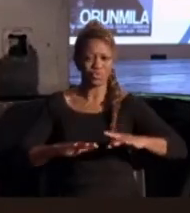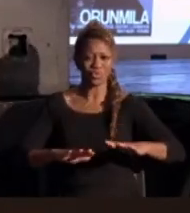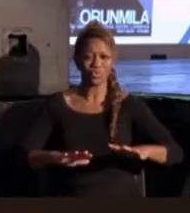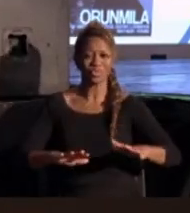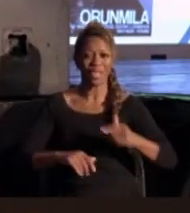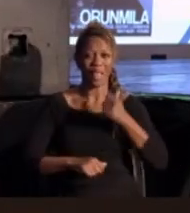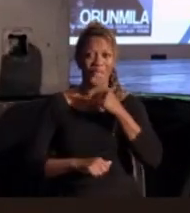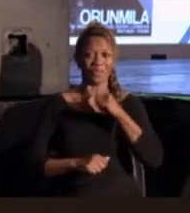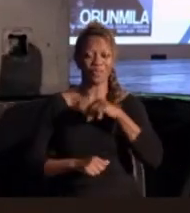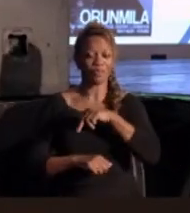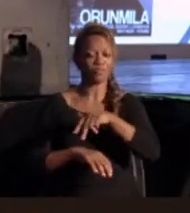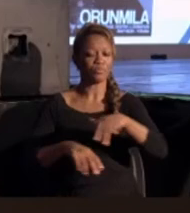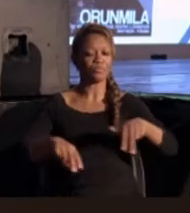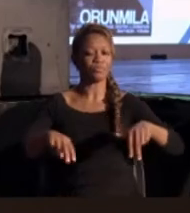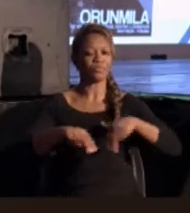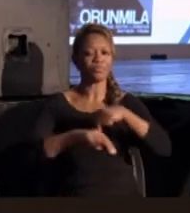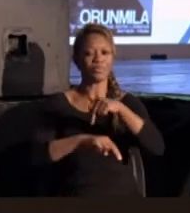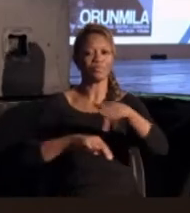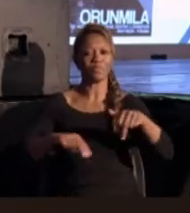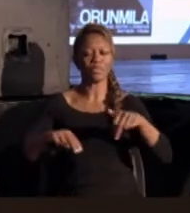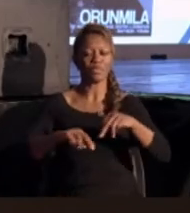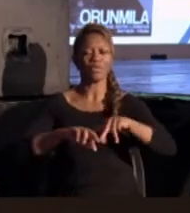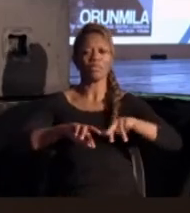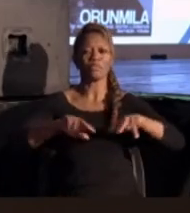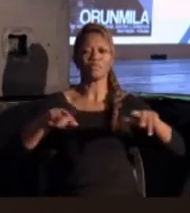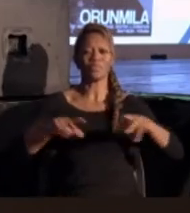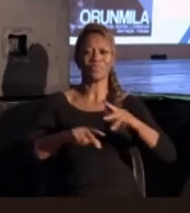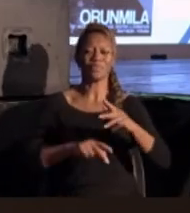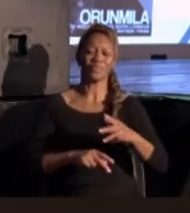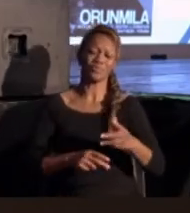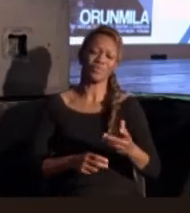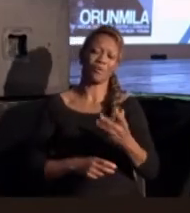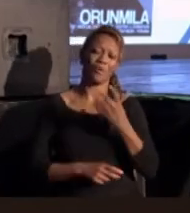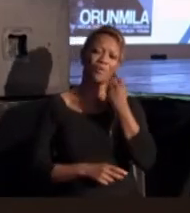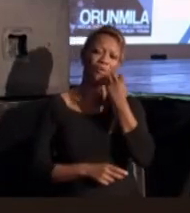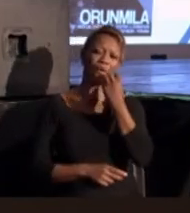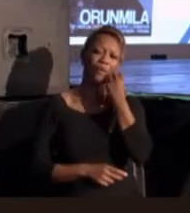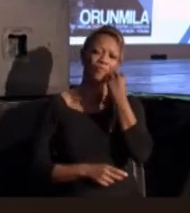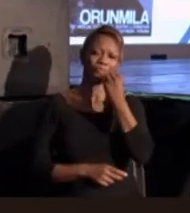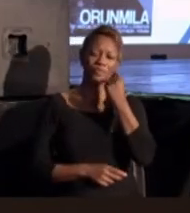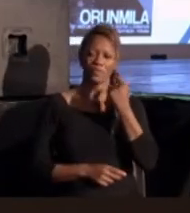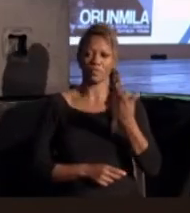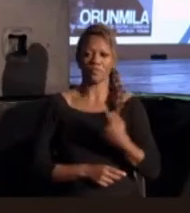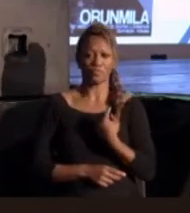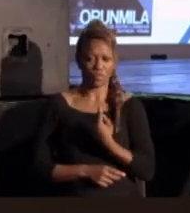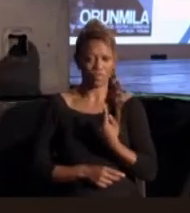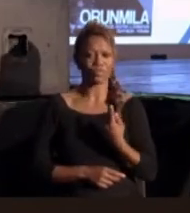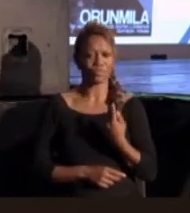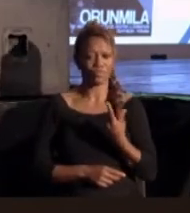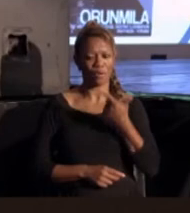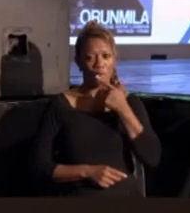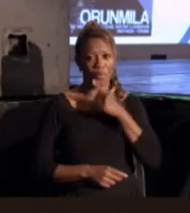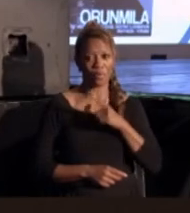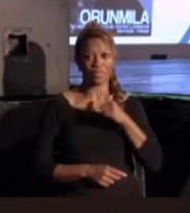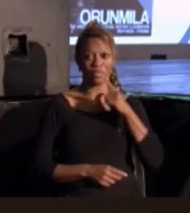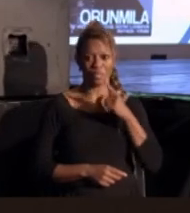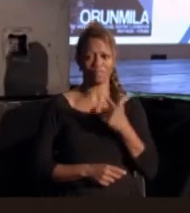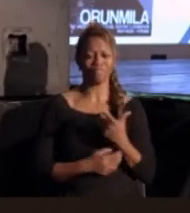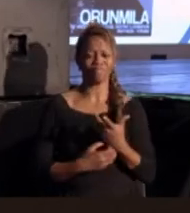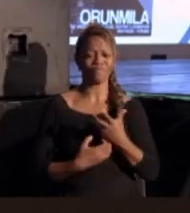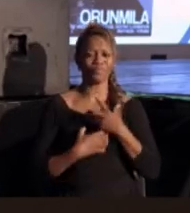consegue circular, e essas coisas nos alimentam. E conforme nós somos nutridos, nós podemos ou